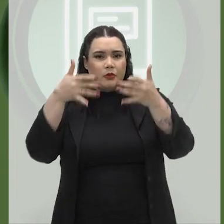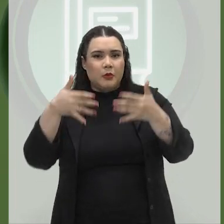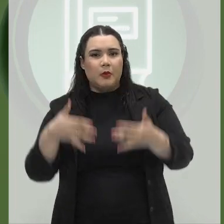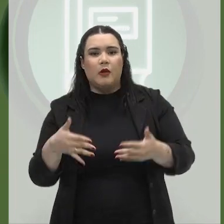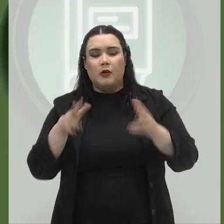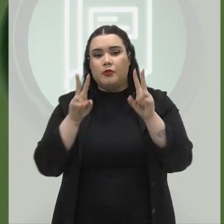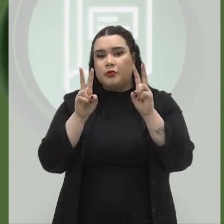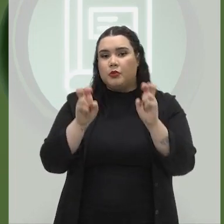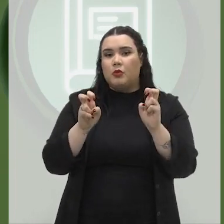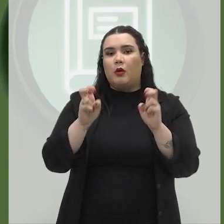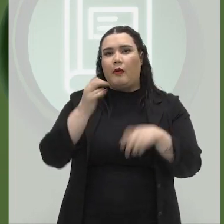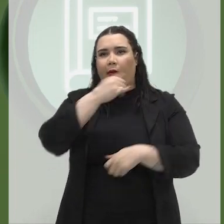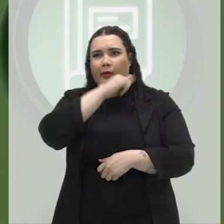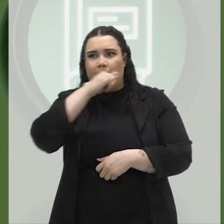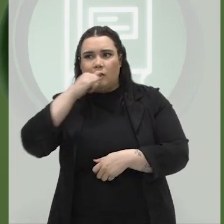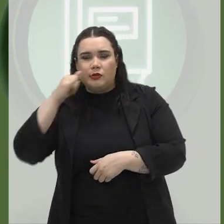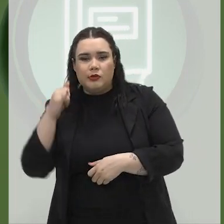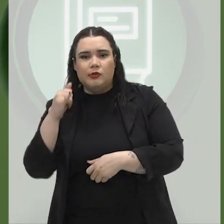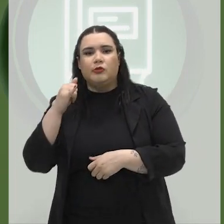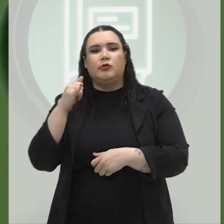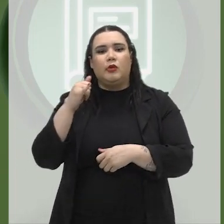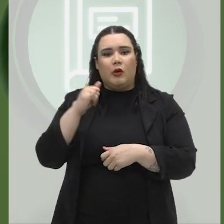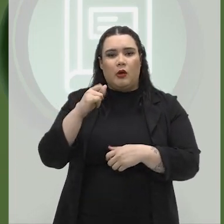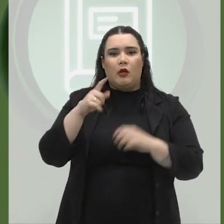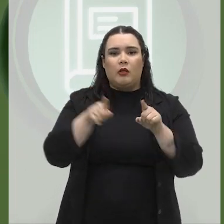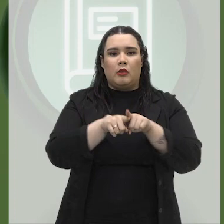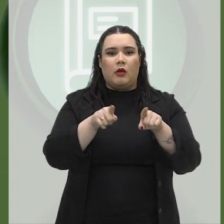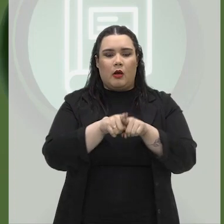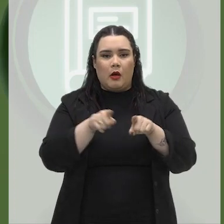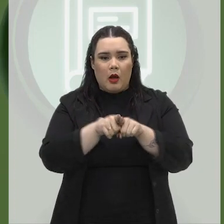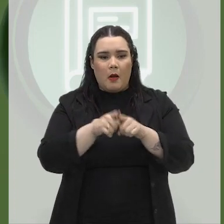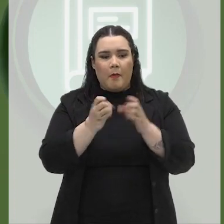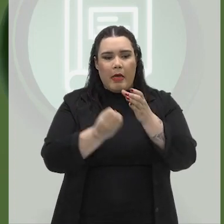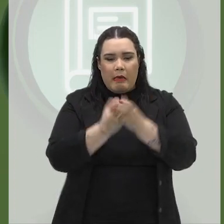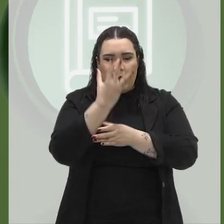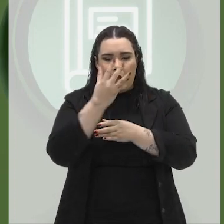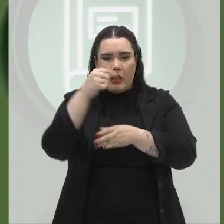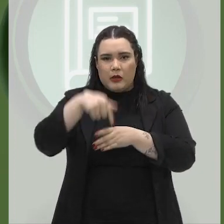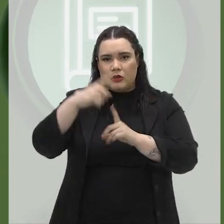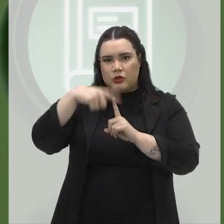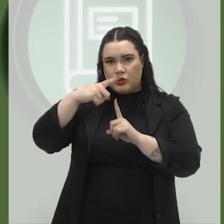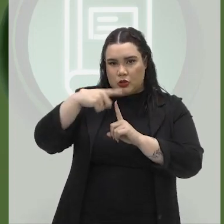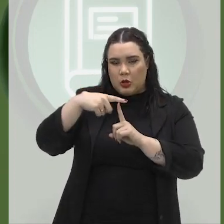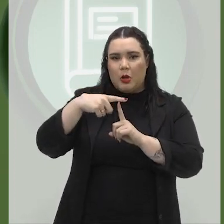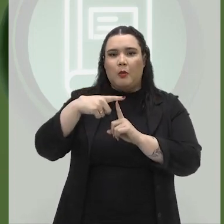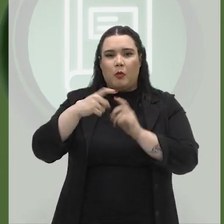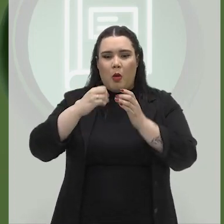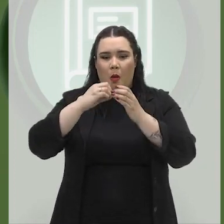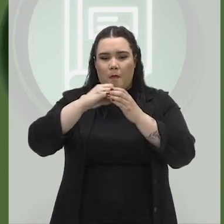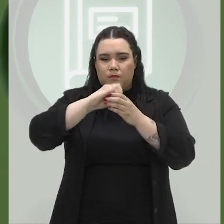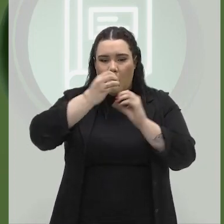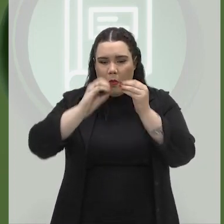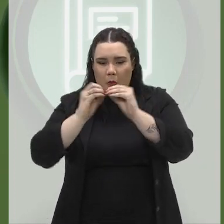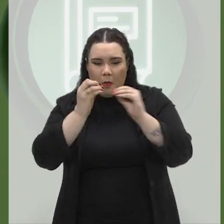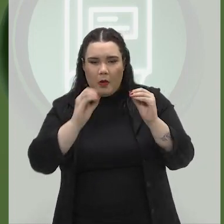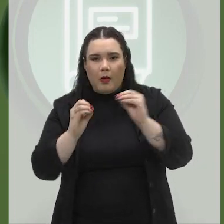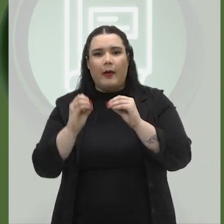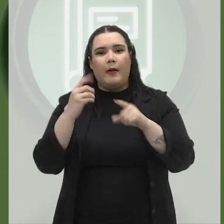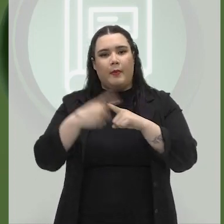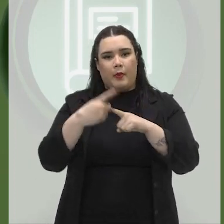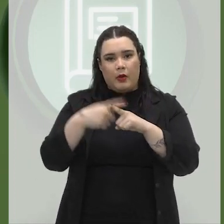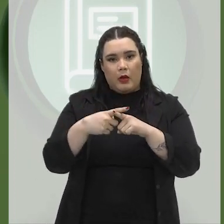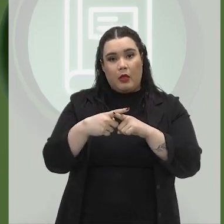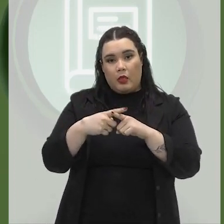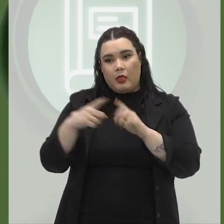sobre energia nuclear, sobre desenvolvimento de armas nucleares, tá, pessoal? Porque elas têm, sim, um